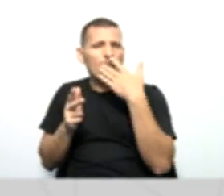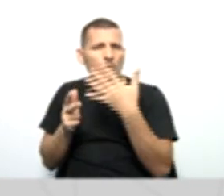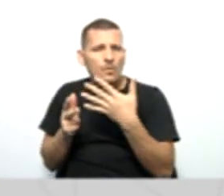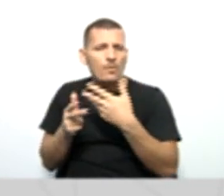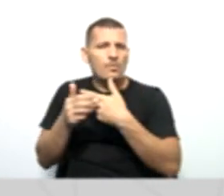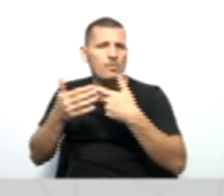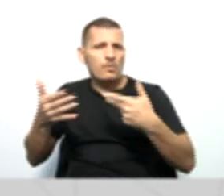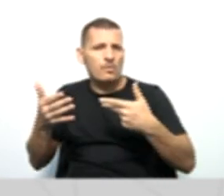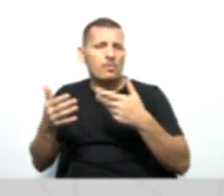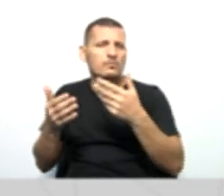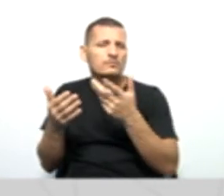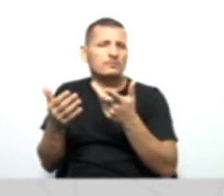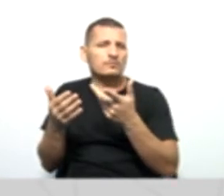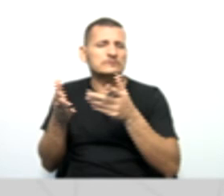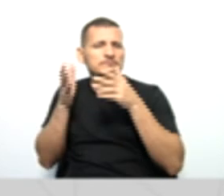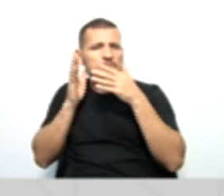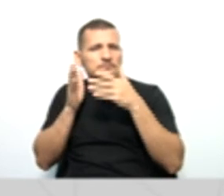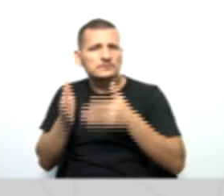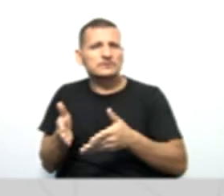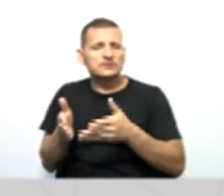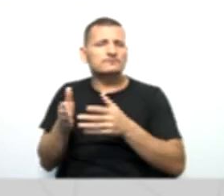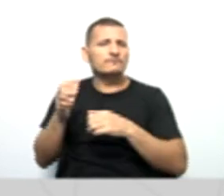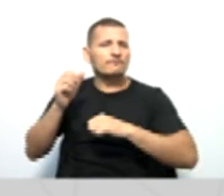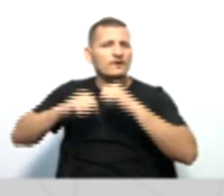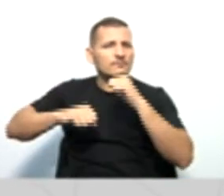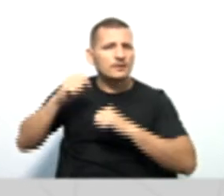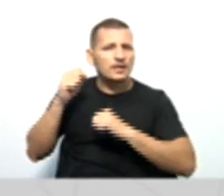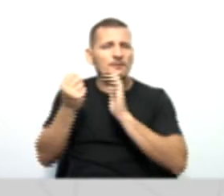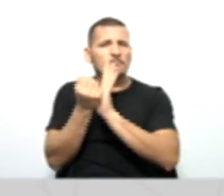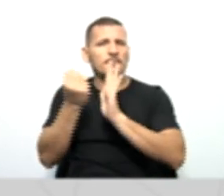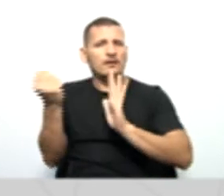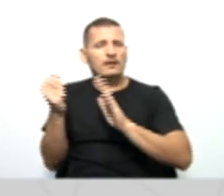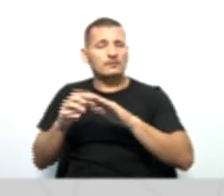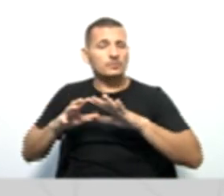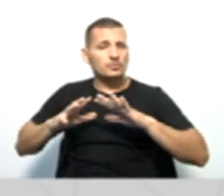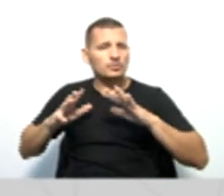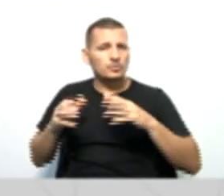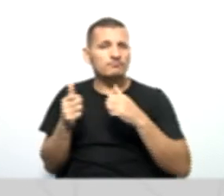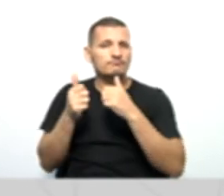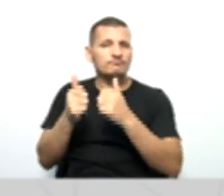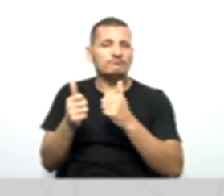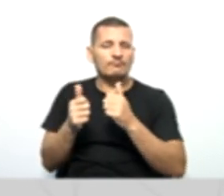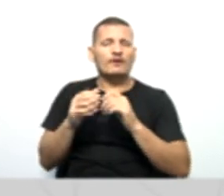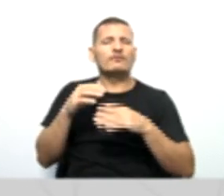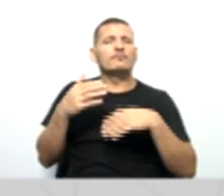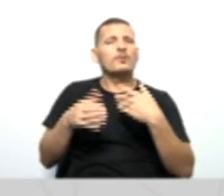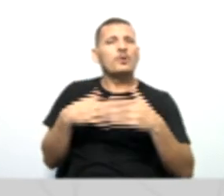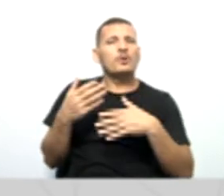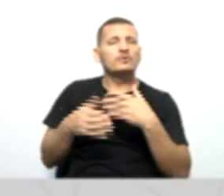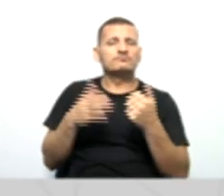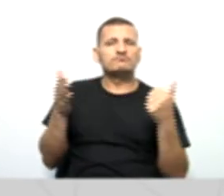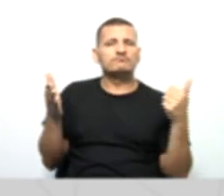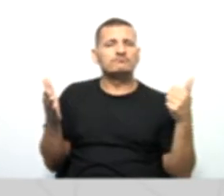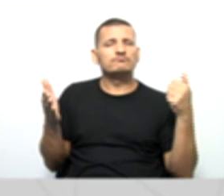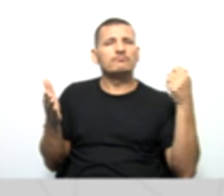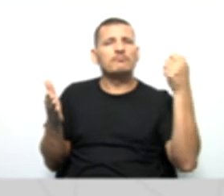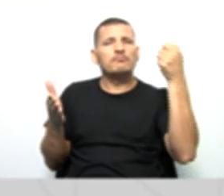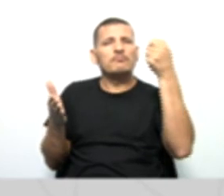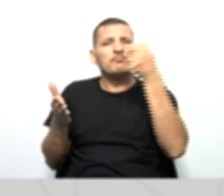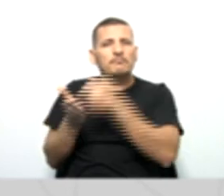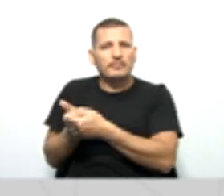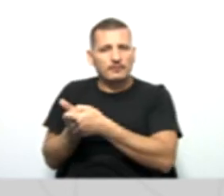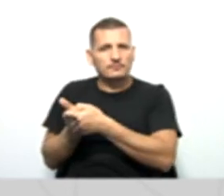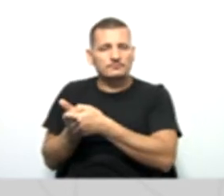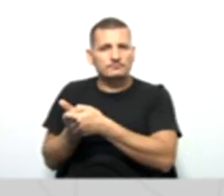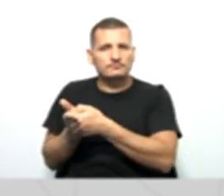quero dessa especificação, quero desse fabricante. Você negocia tudo, mas na hora de pagar, né, na hora de pagar aquele